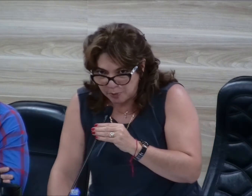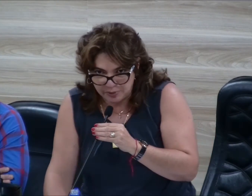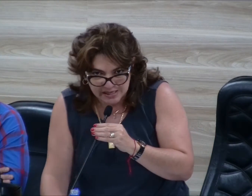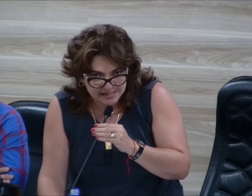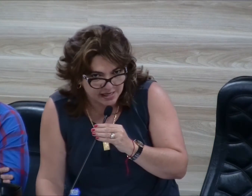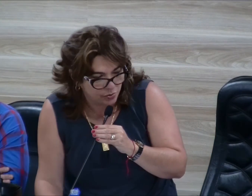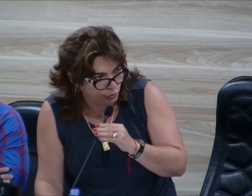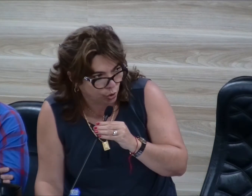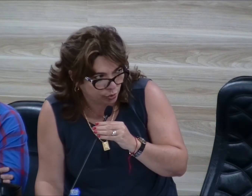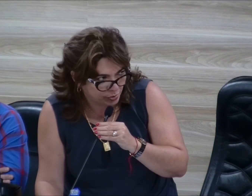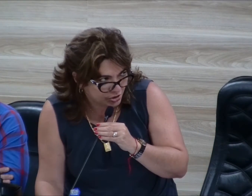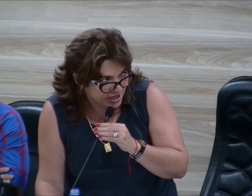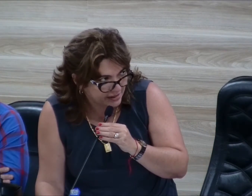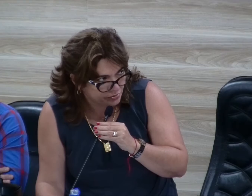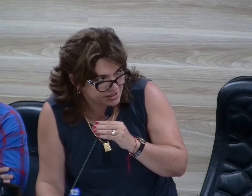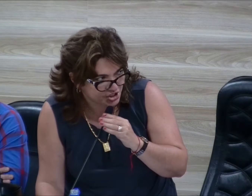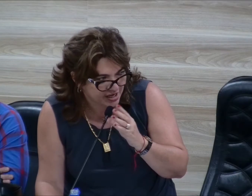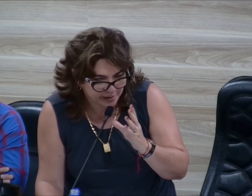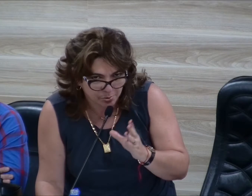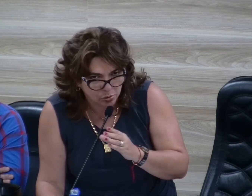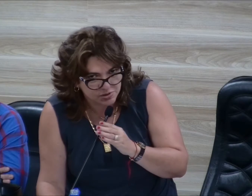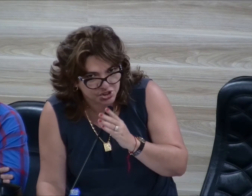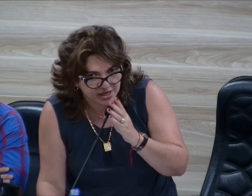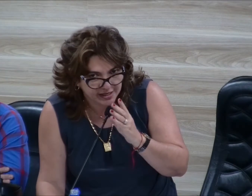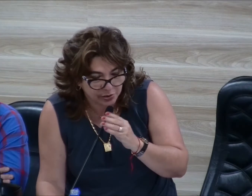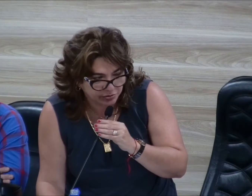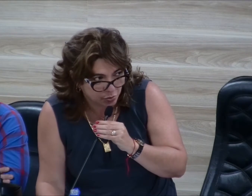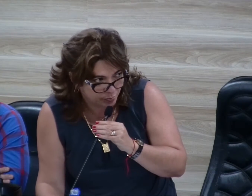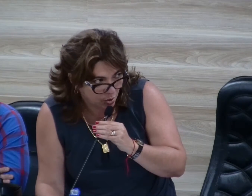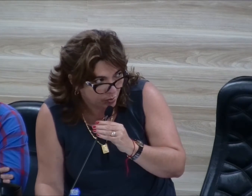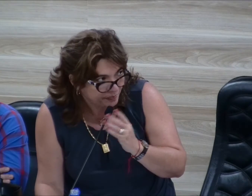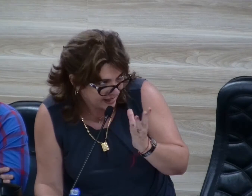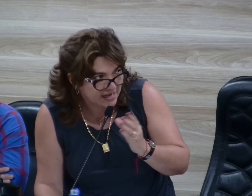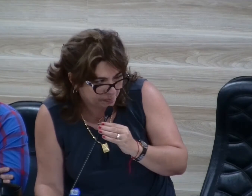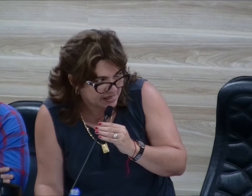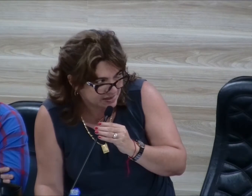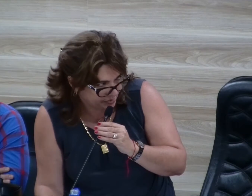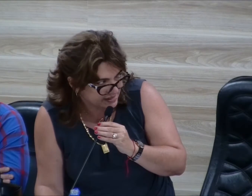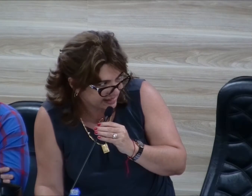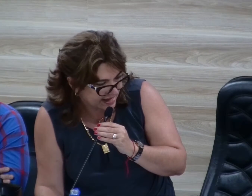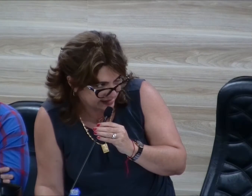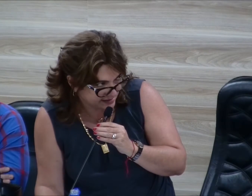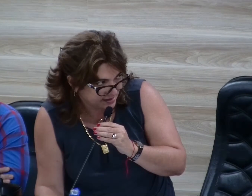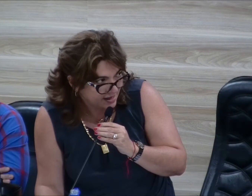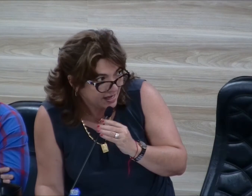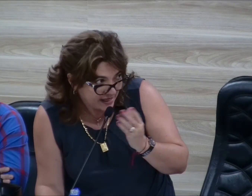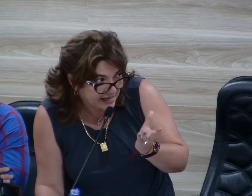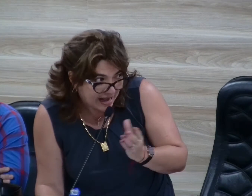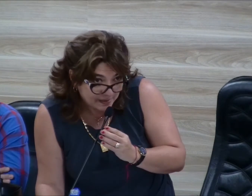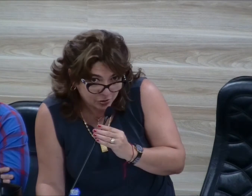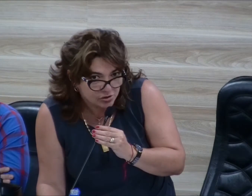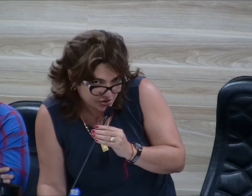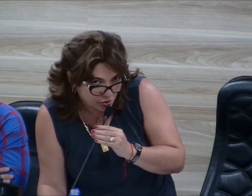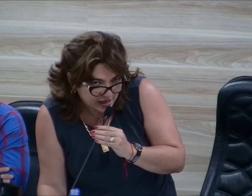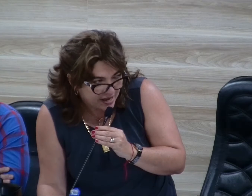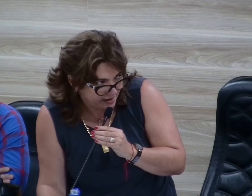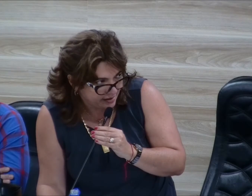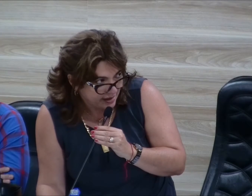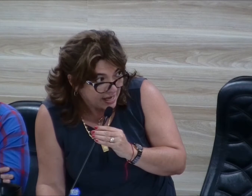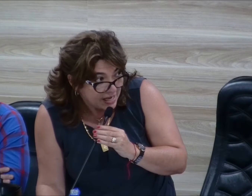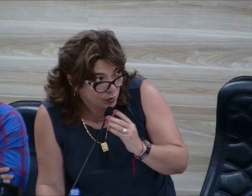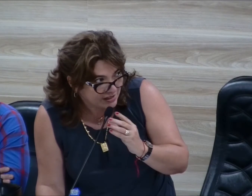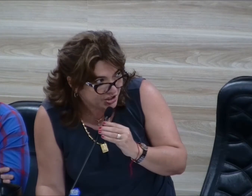toda a população, todo projeto, seja ele bom, seja ele não tão bom, ele passa por essa casa. E cabe a nós